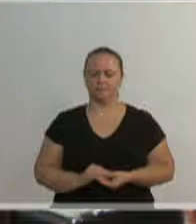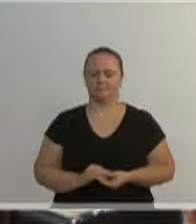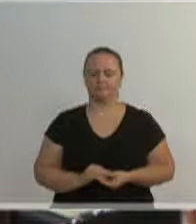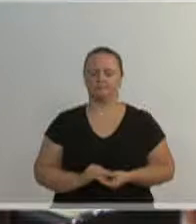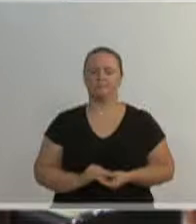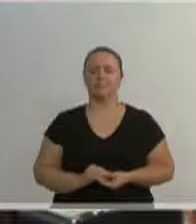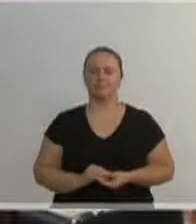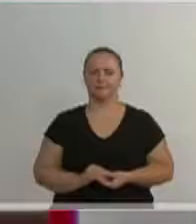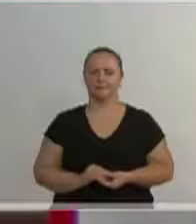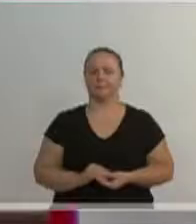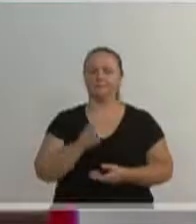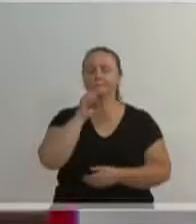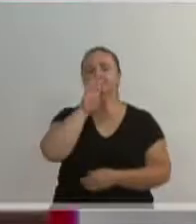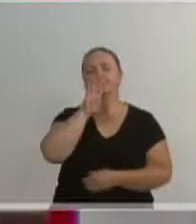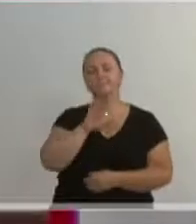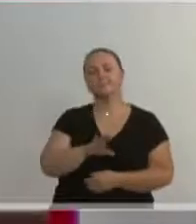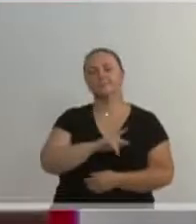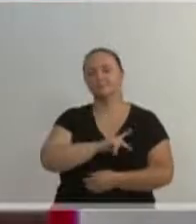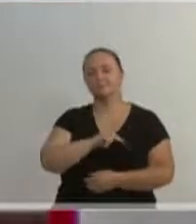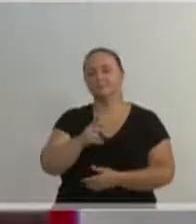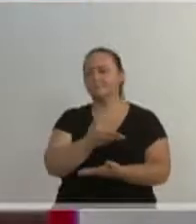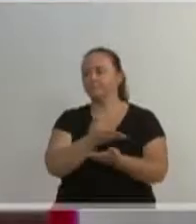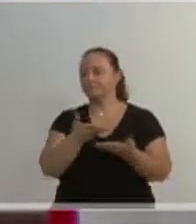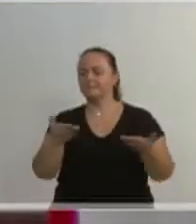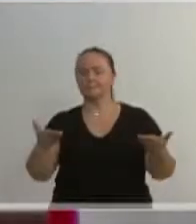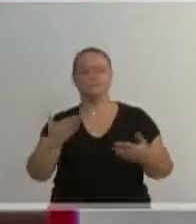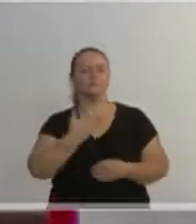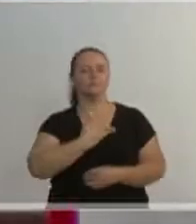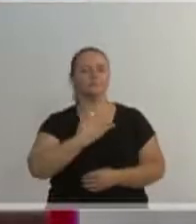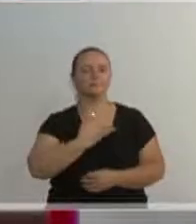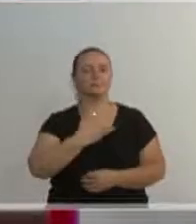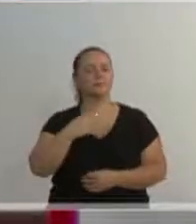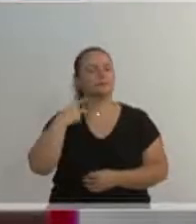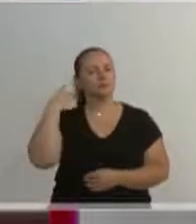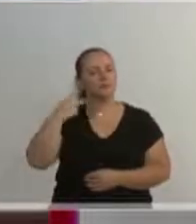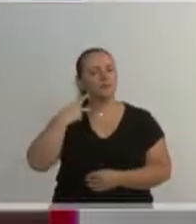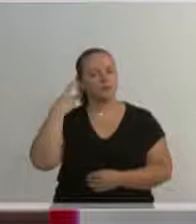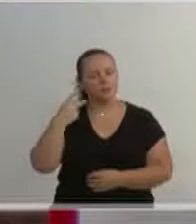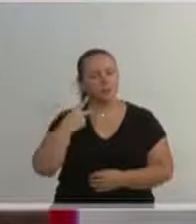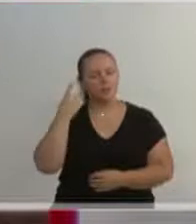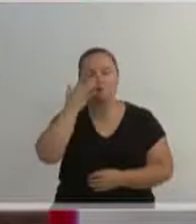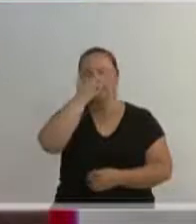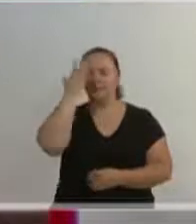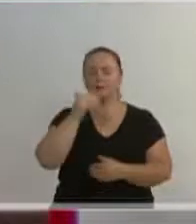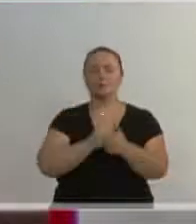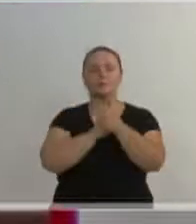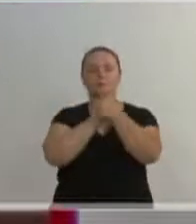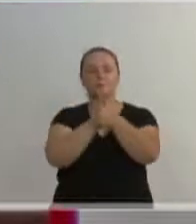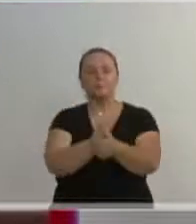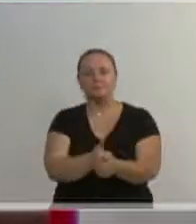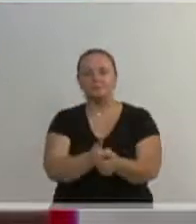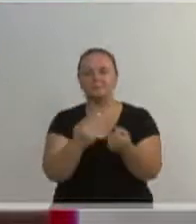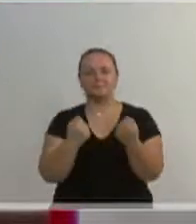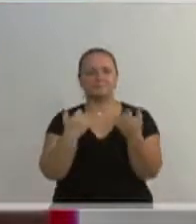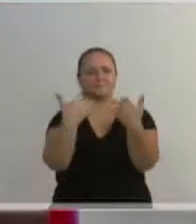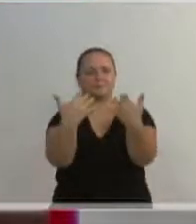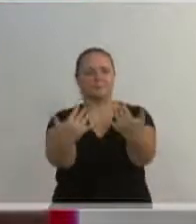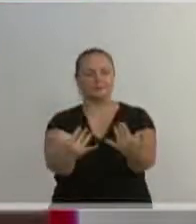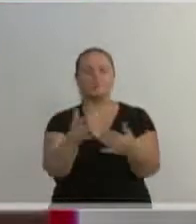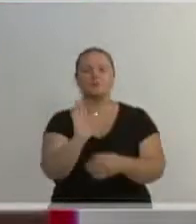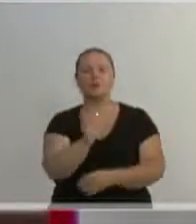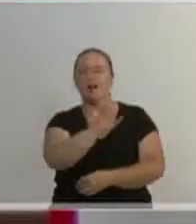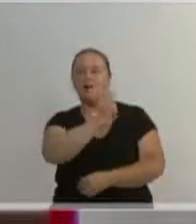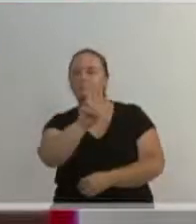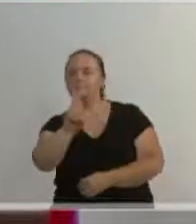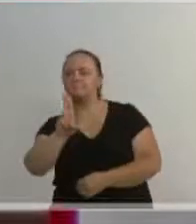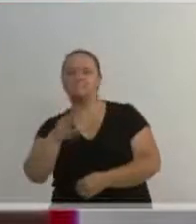boa tarde senhor presidente demais colegas vereadores quem nos acompanha aqui na plenária já foi nome já foram dominados